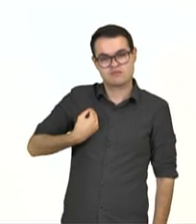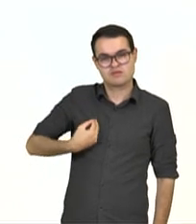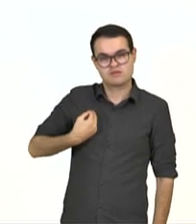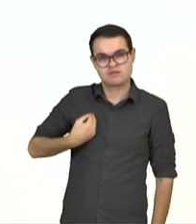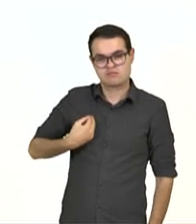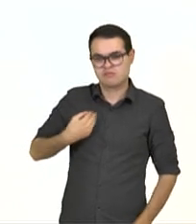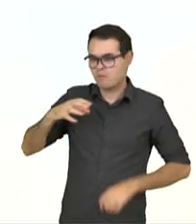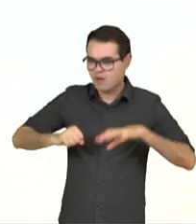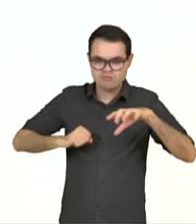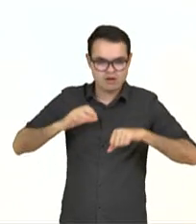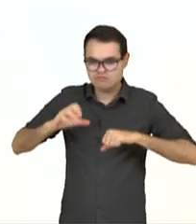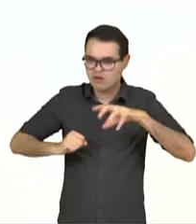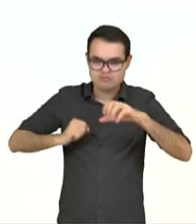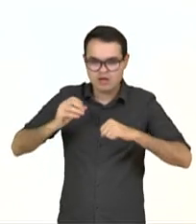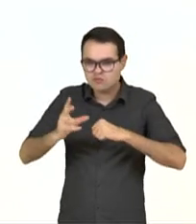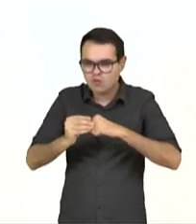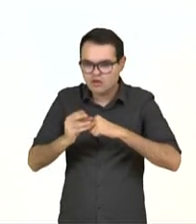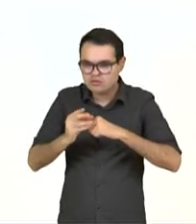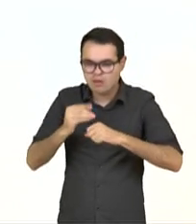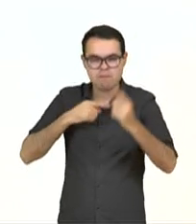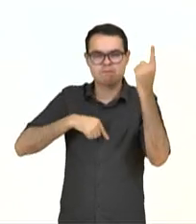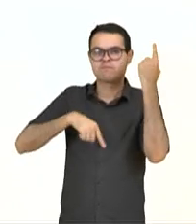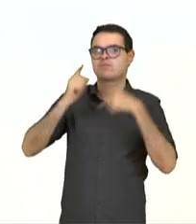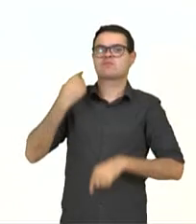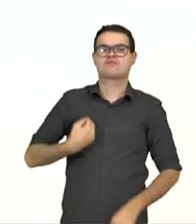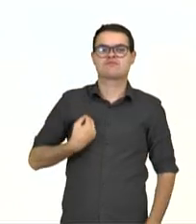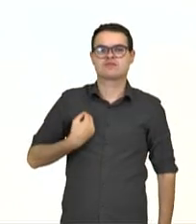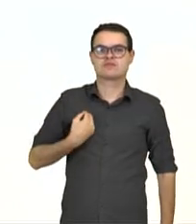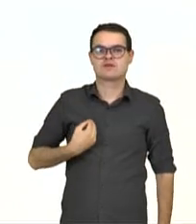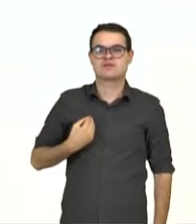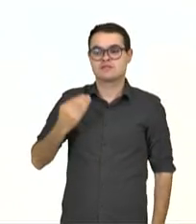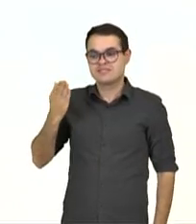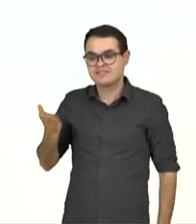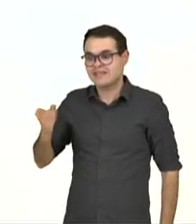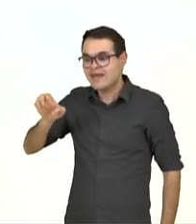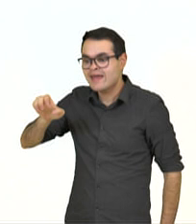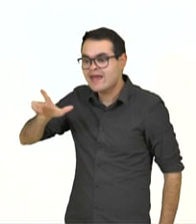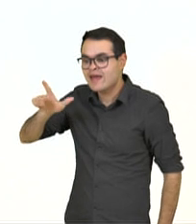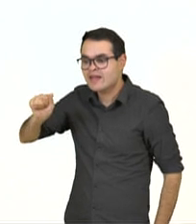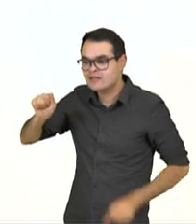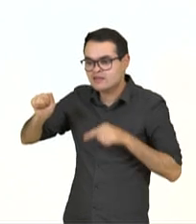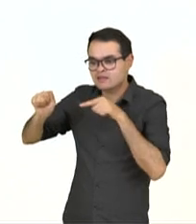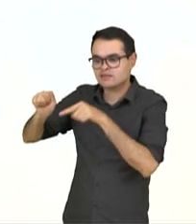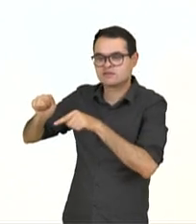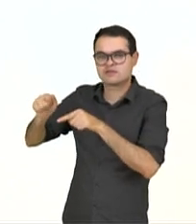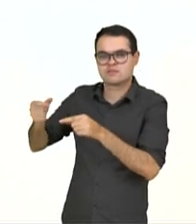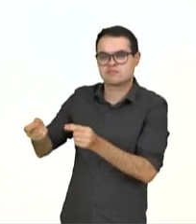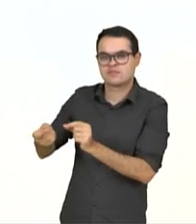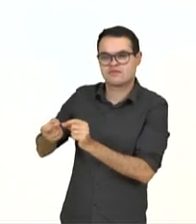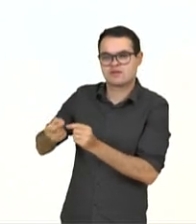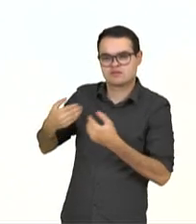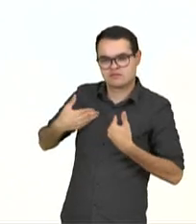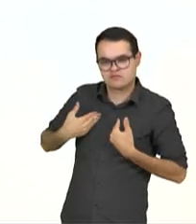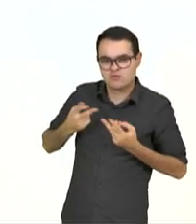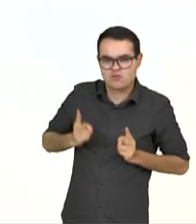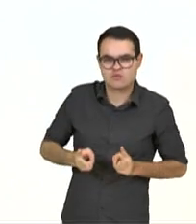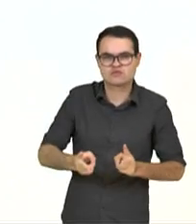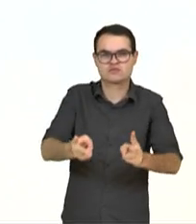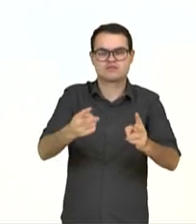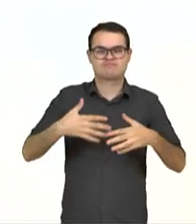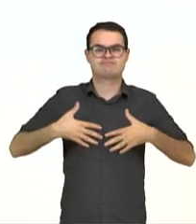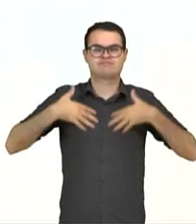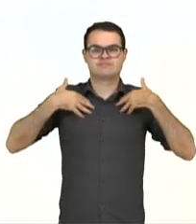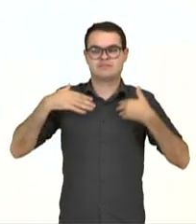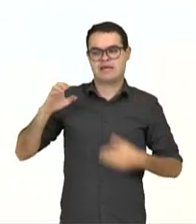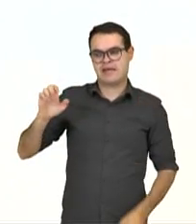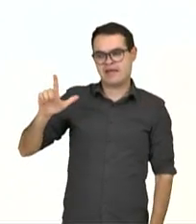essa busca de conhecimento. E ela, quem me fez continuar o meu trabalho com muito orgulho. O